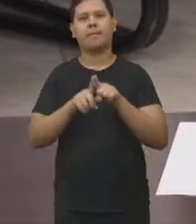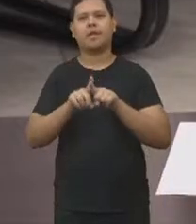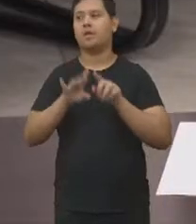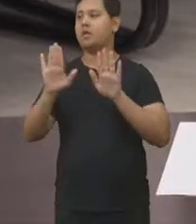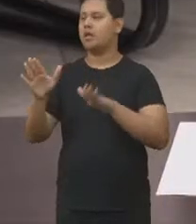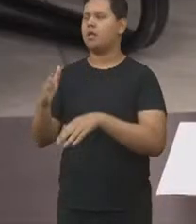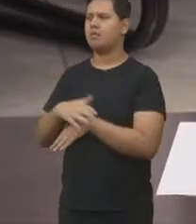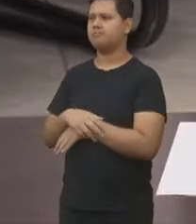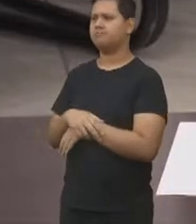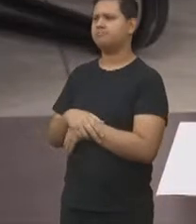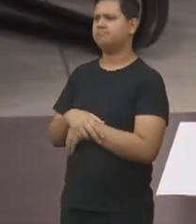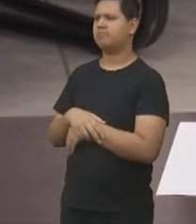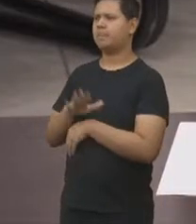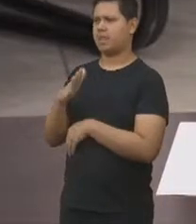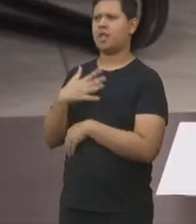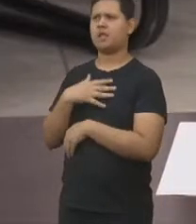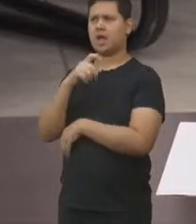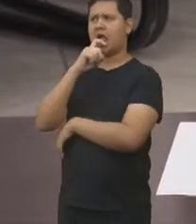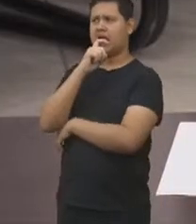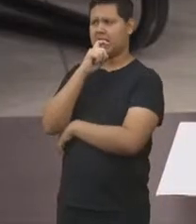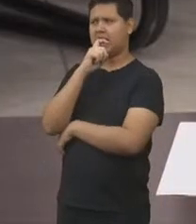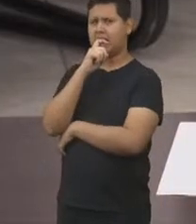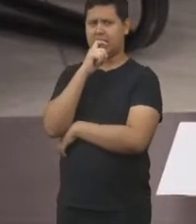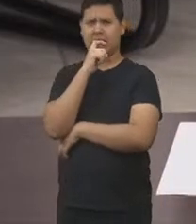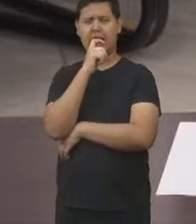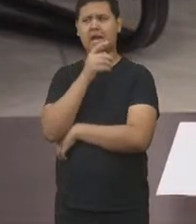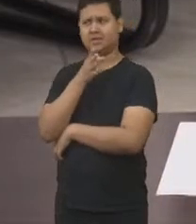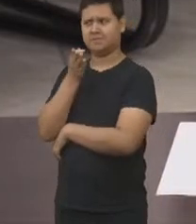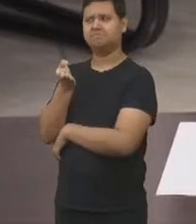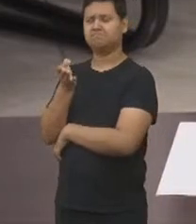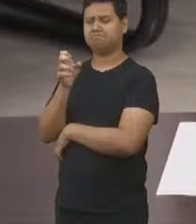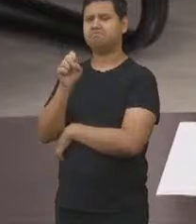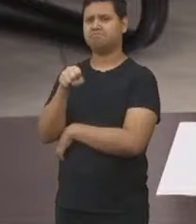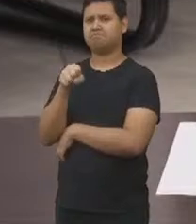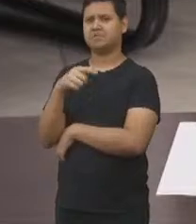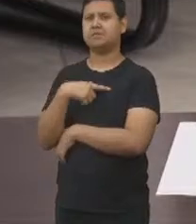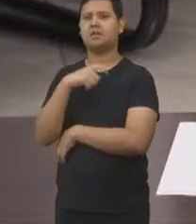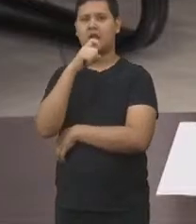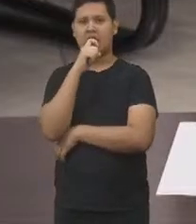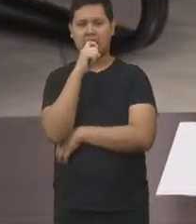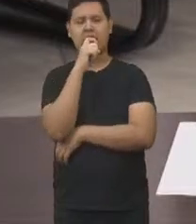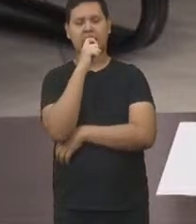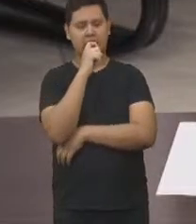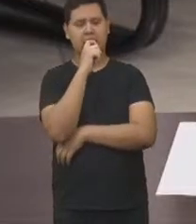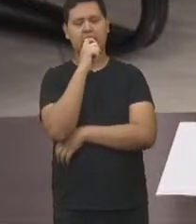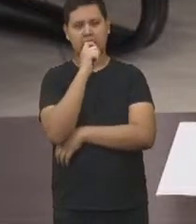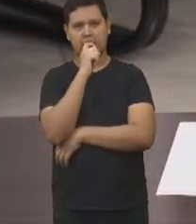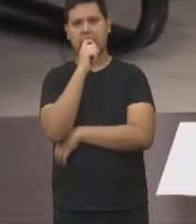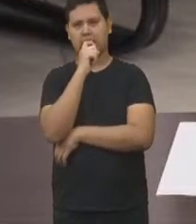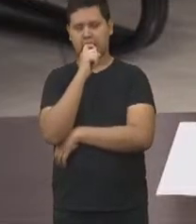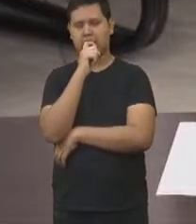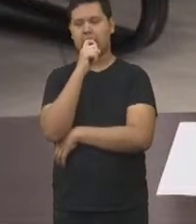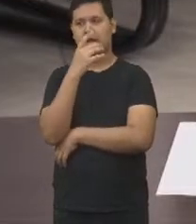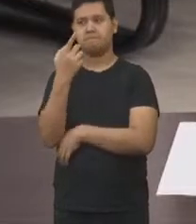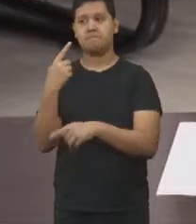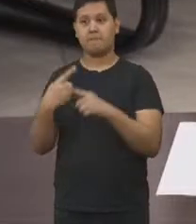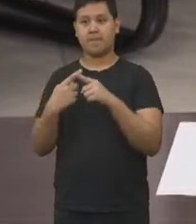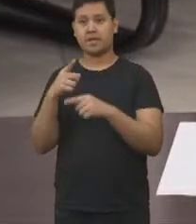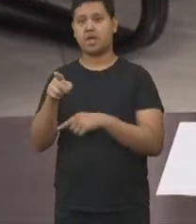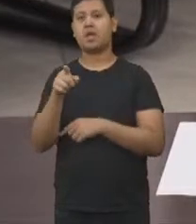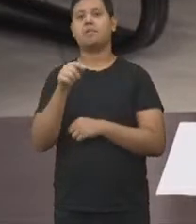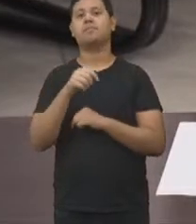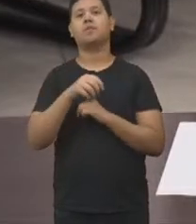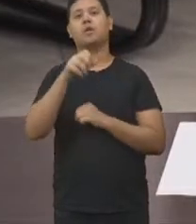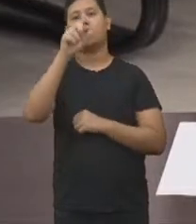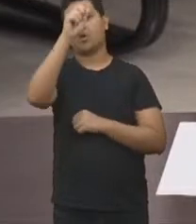inveja. E estou com inveja sadia, porque eu estou com inveja. E estou com inveja sadia, porque eu acho que o Celso vai encontrar